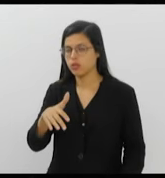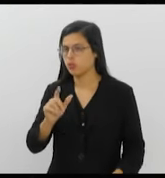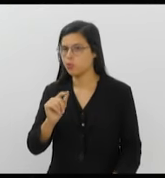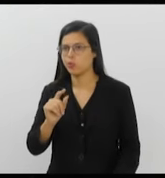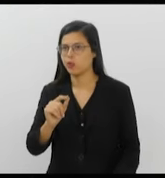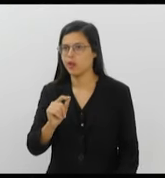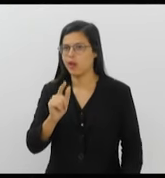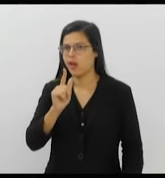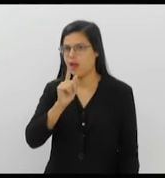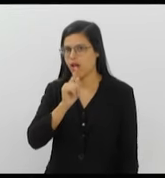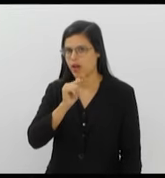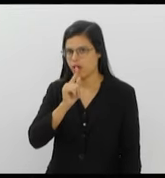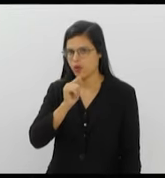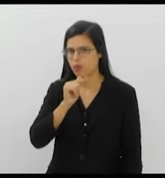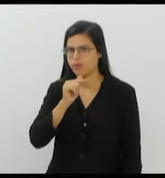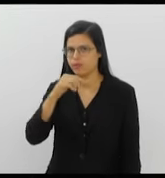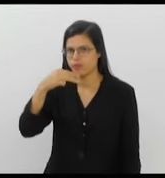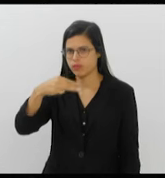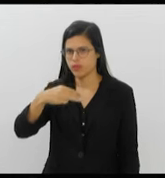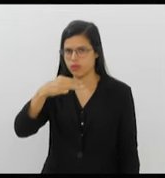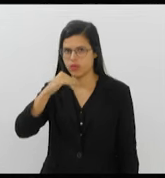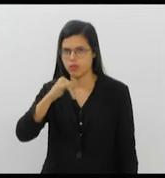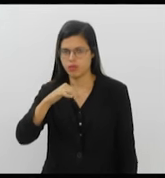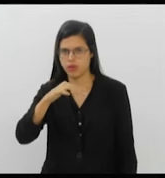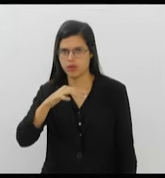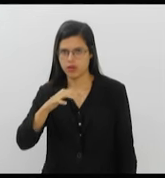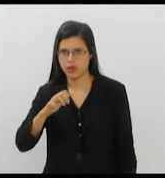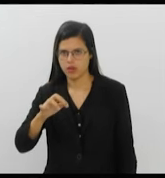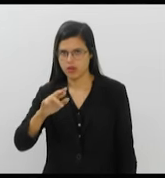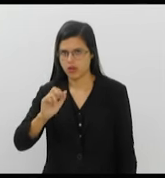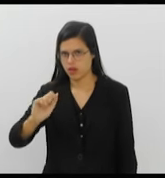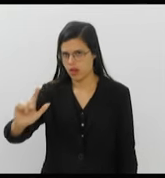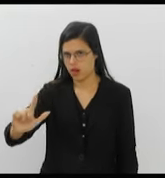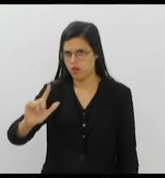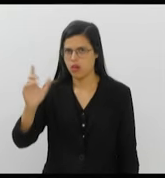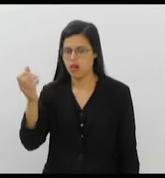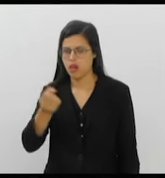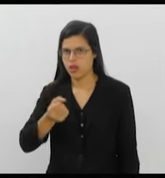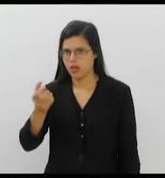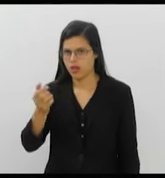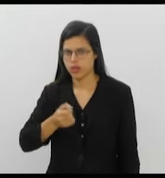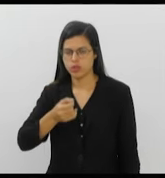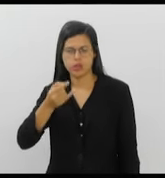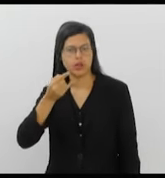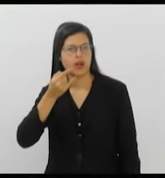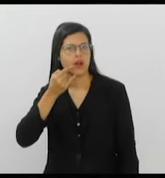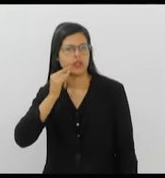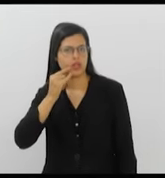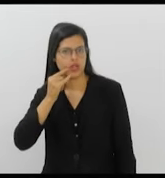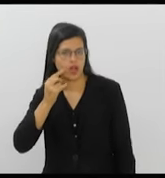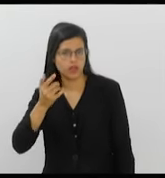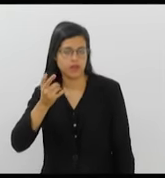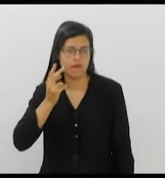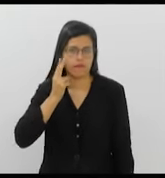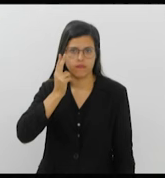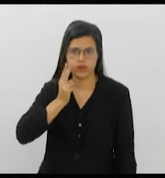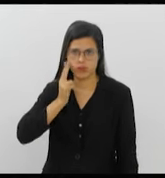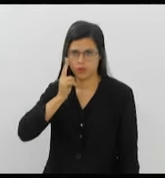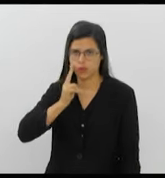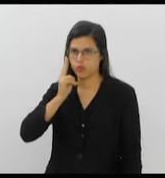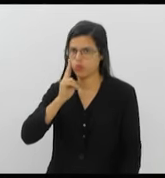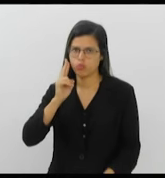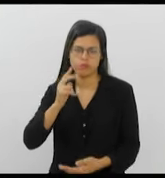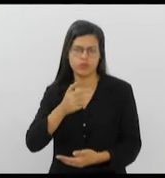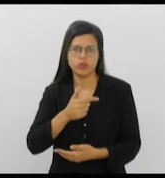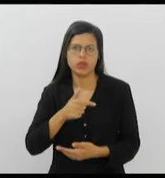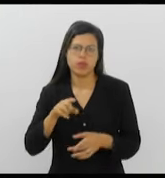água mineral, leite, cachaça, vinhos e todos os